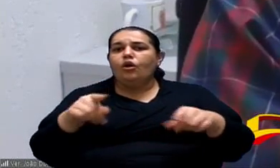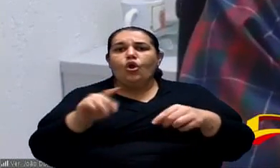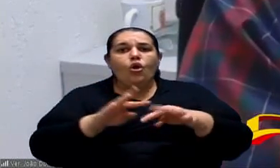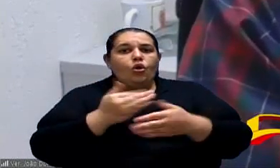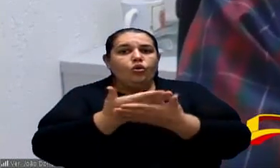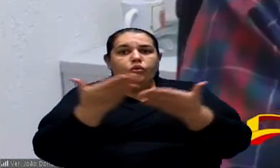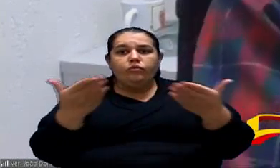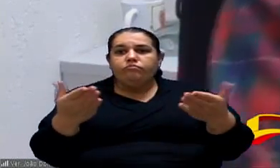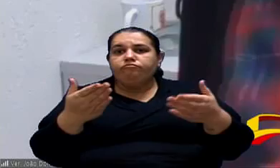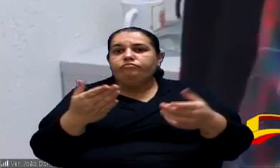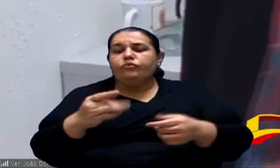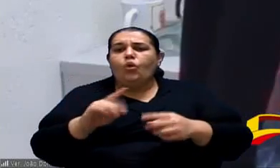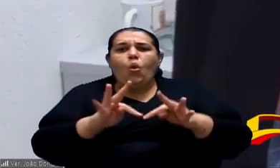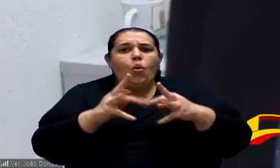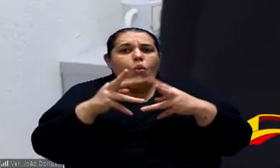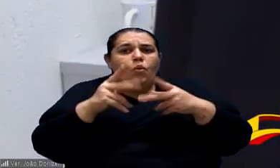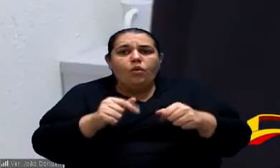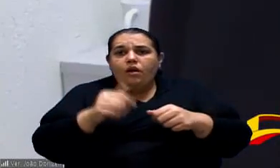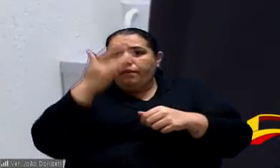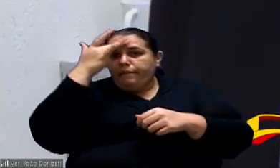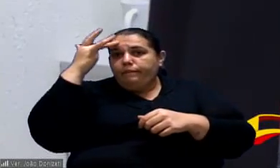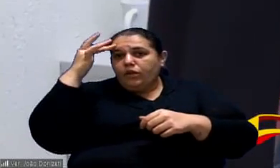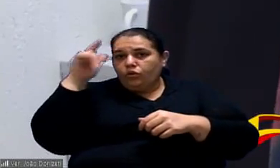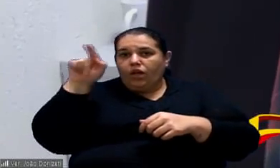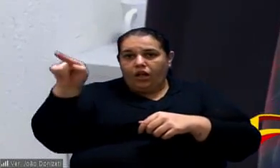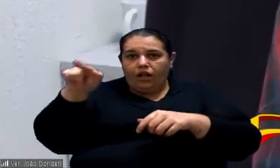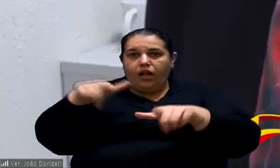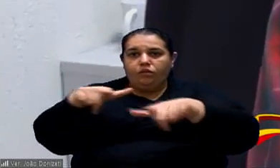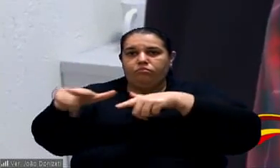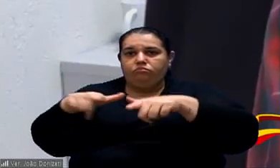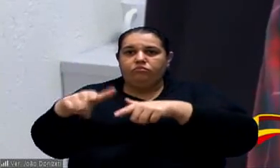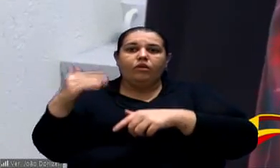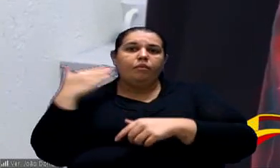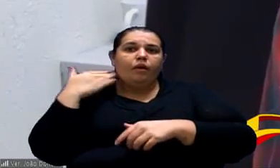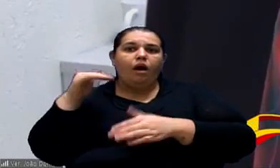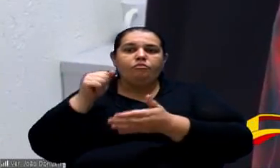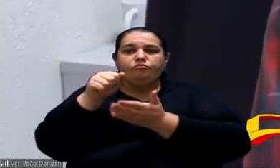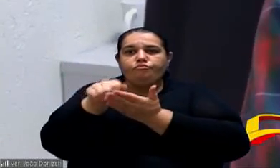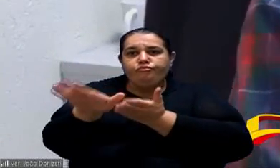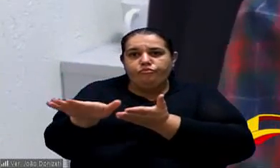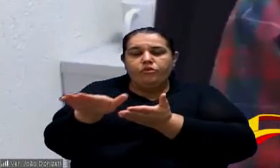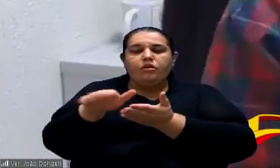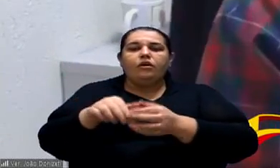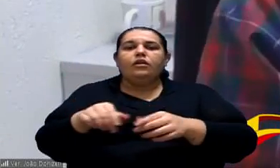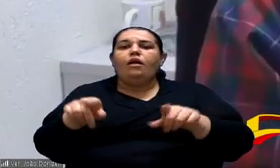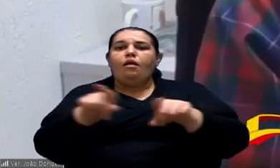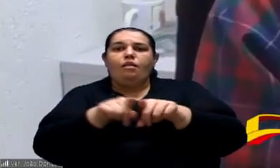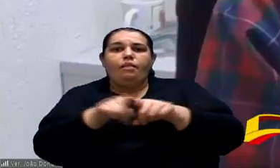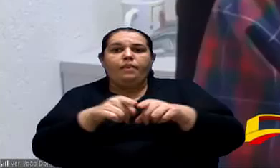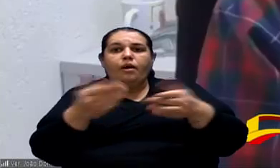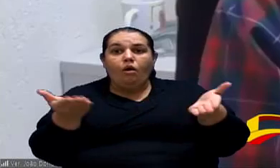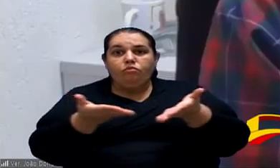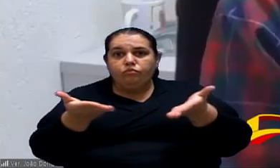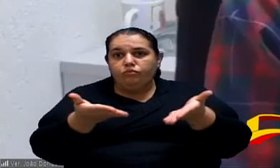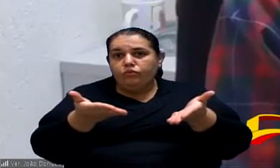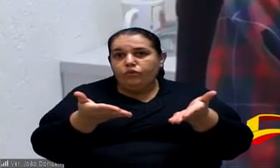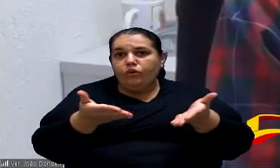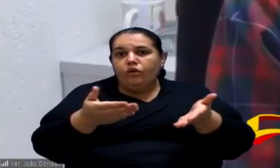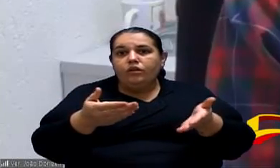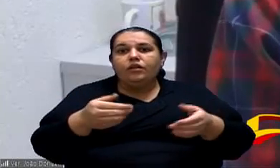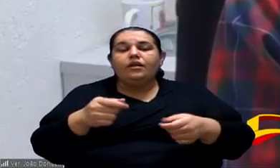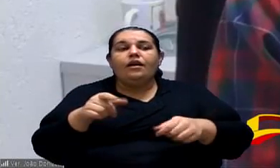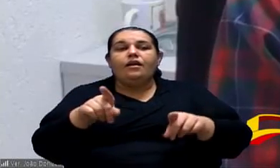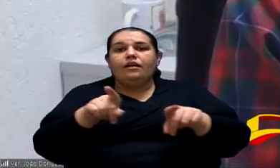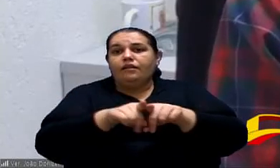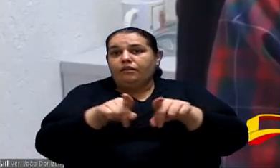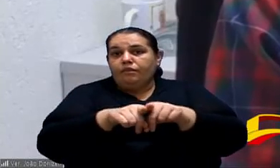fazemos serviço dos funcionários que eles deixaram e dispensaram no transcorrer dos anos com o processo de informatização